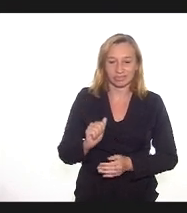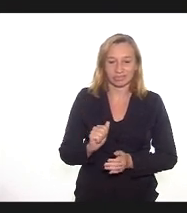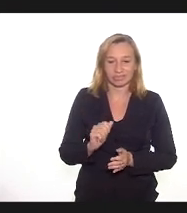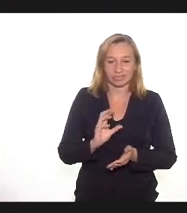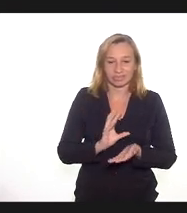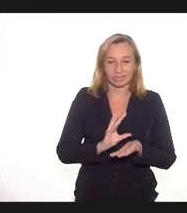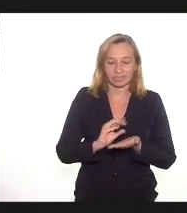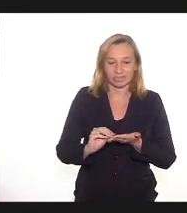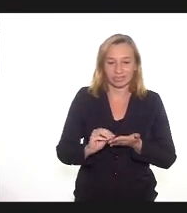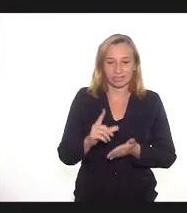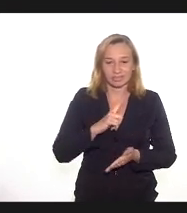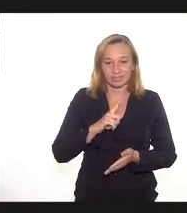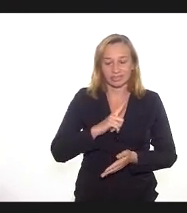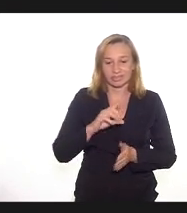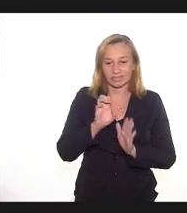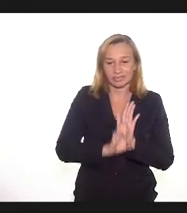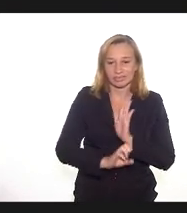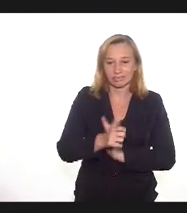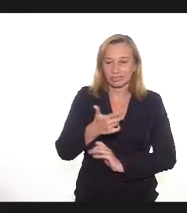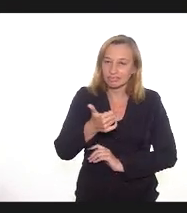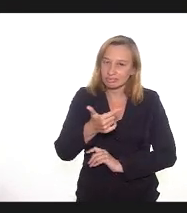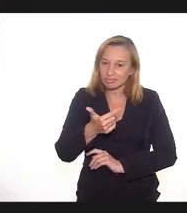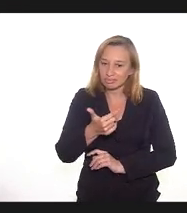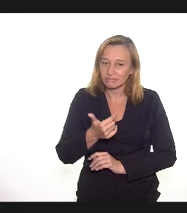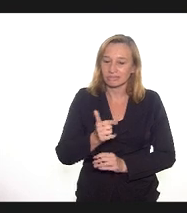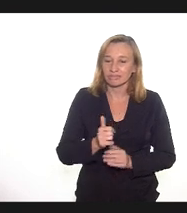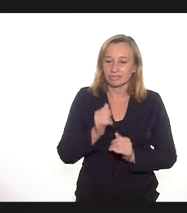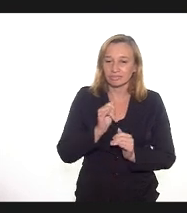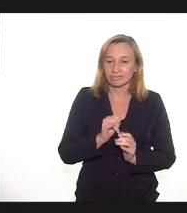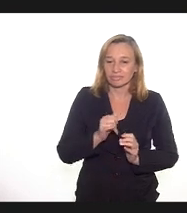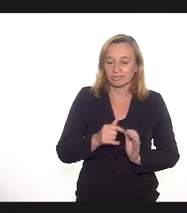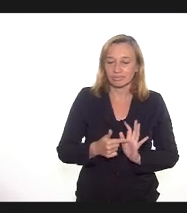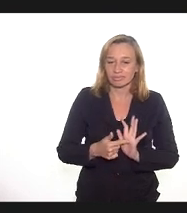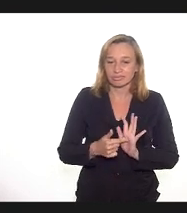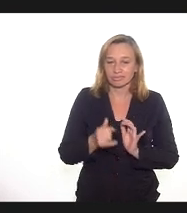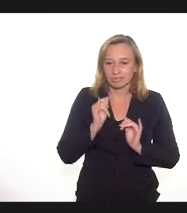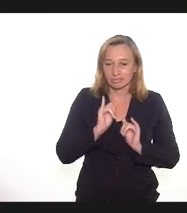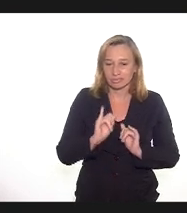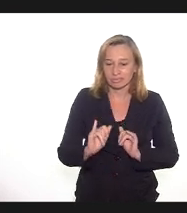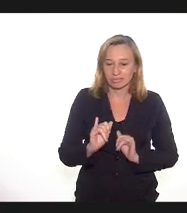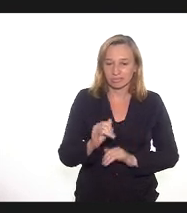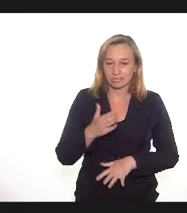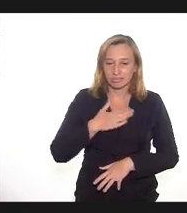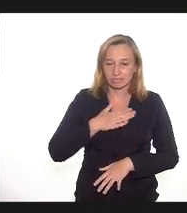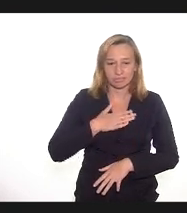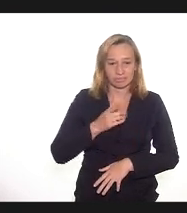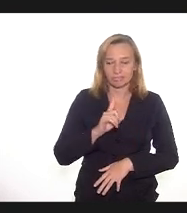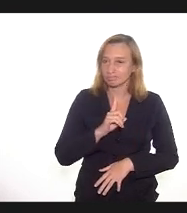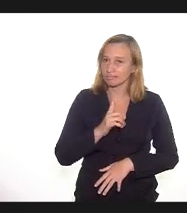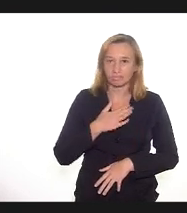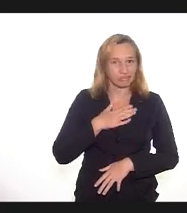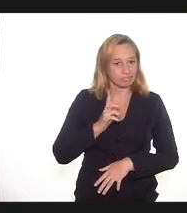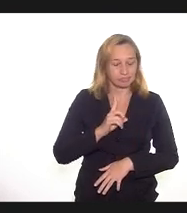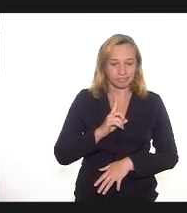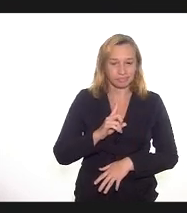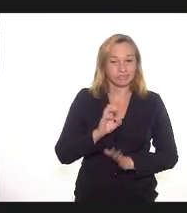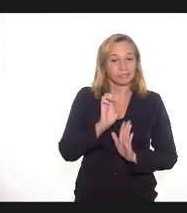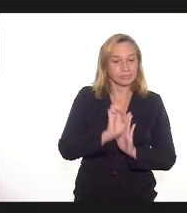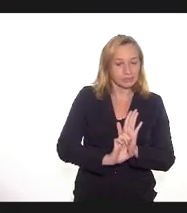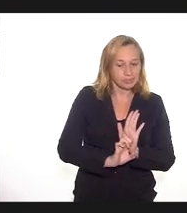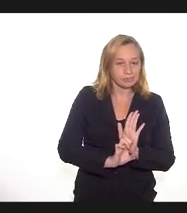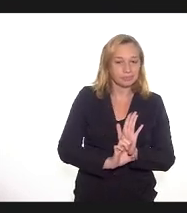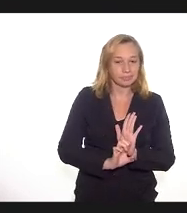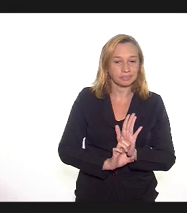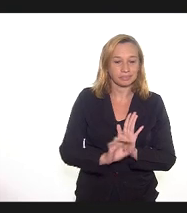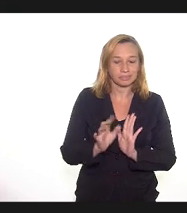uma emenda, a emenda 12, e que foi publicada como sendo de minha autoria, e não é minha. É uma emenda que,